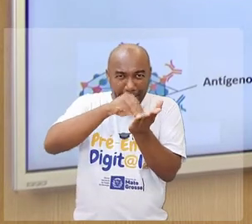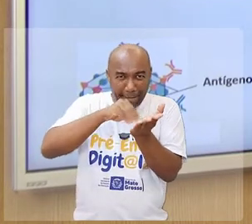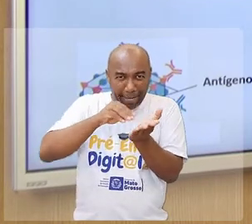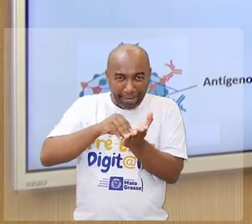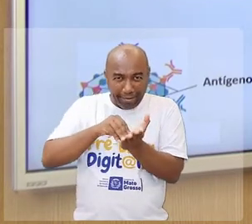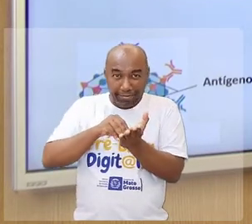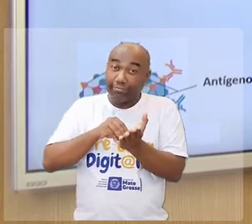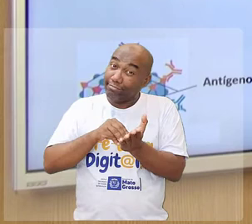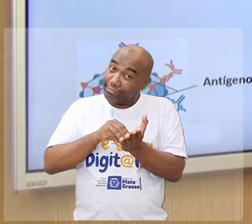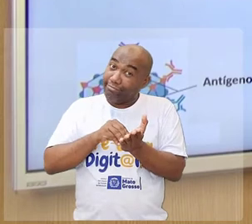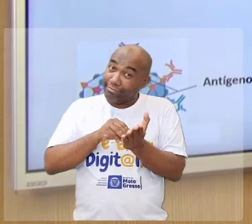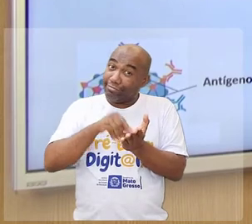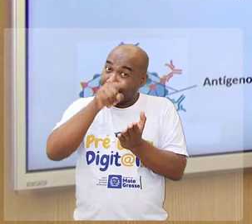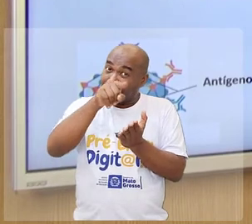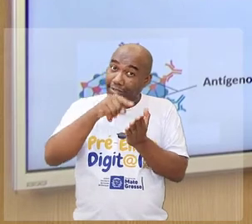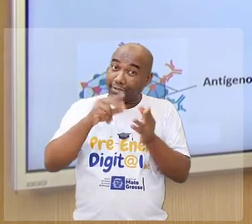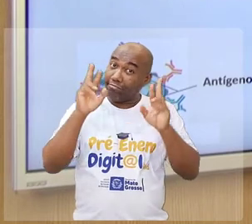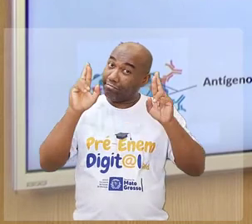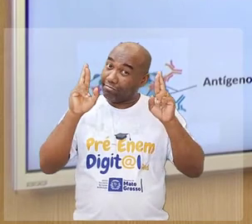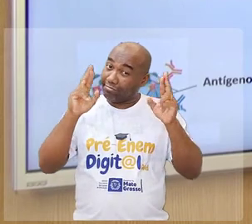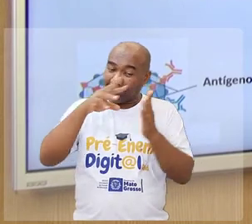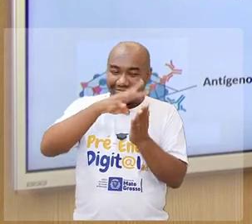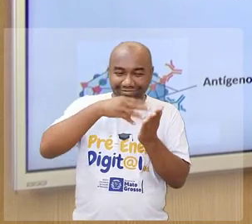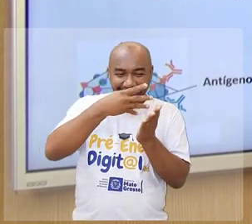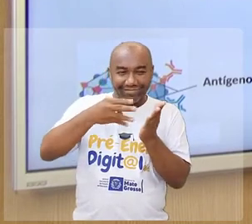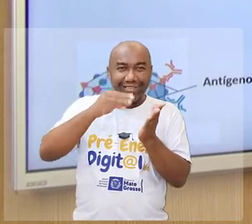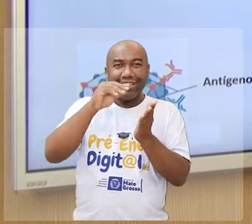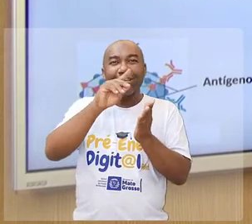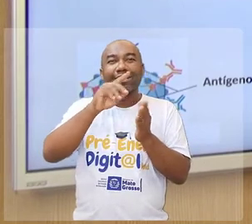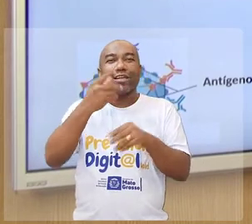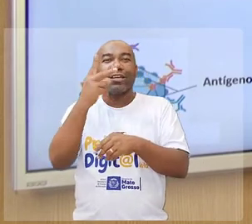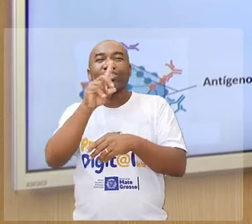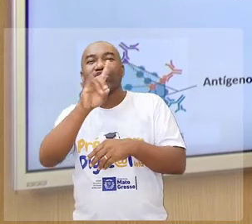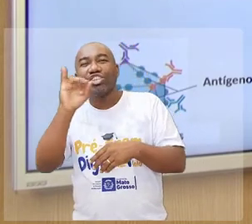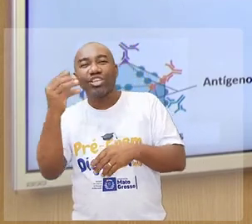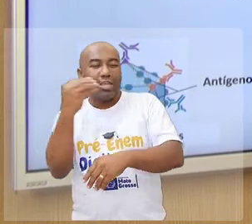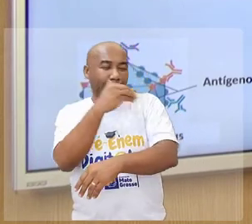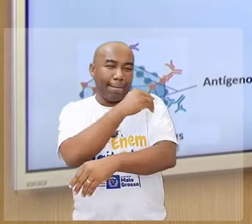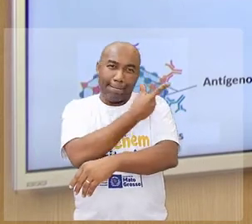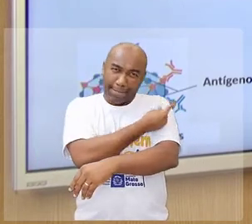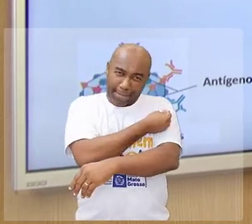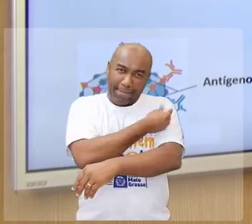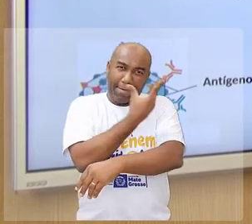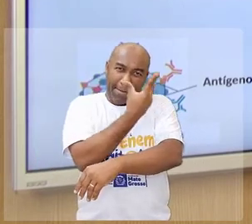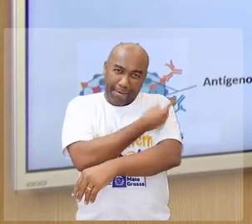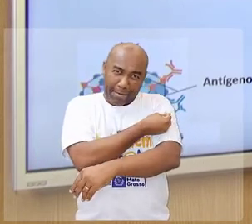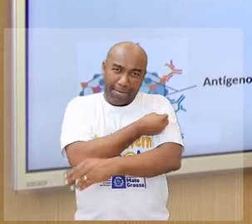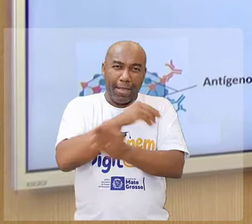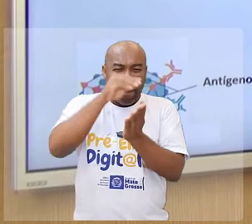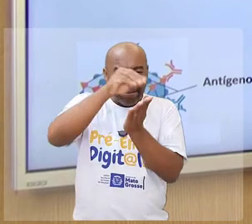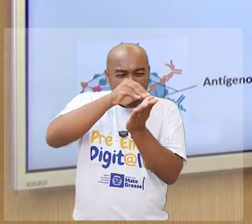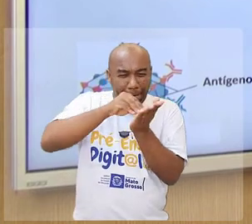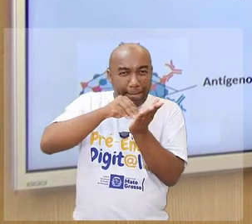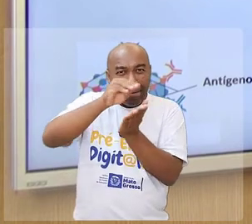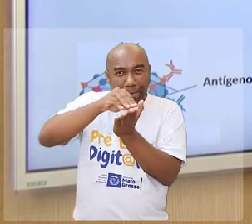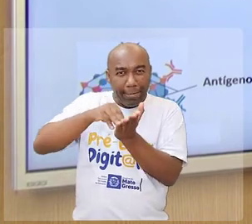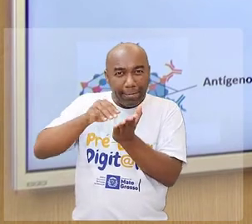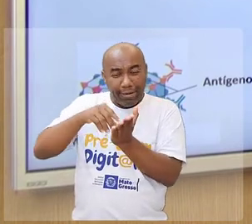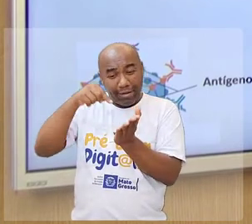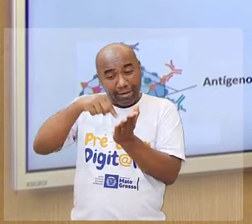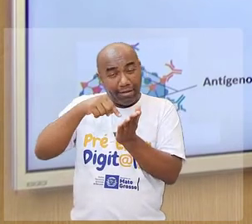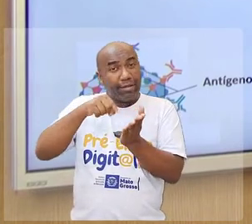esteja todo preenchido até a idade que você está. E ele tem ali a indicação de que você, por exemplo, tomou